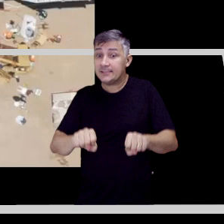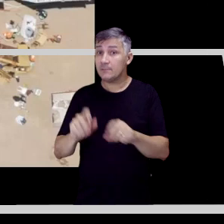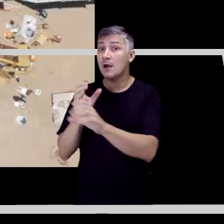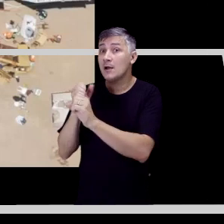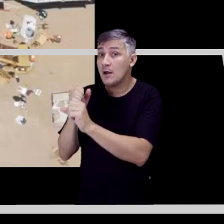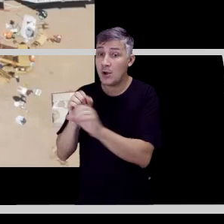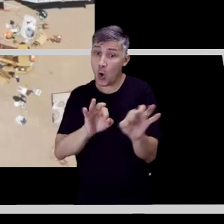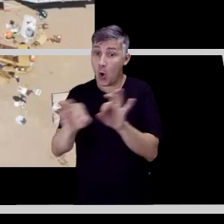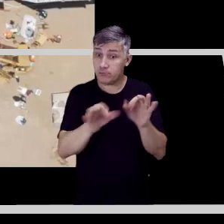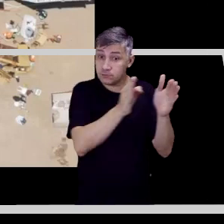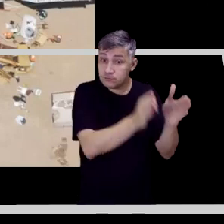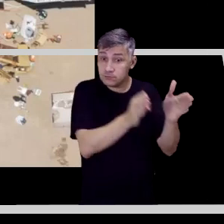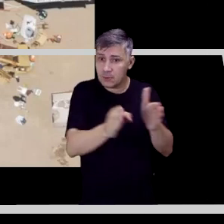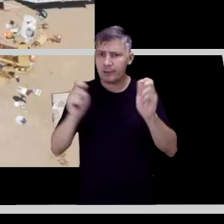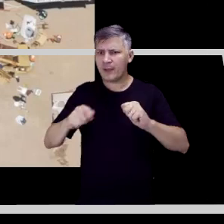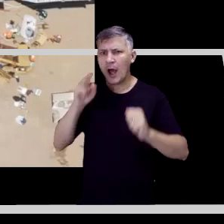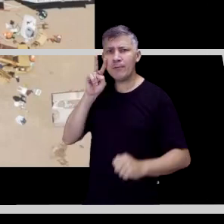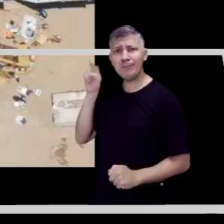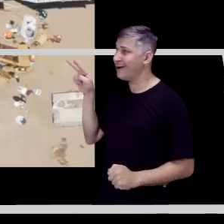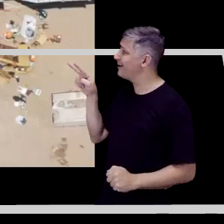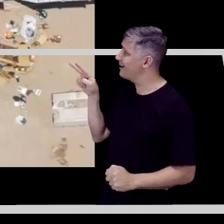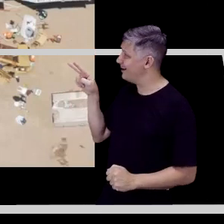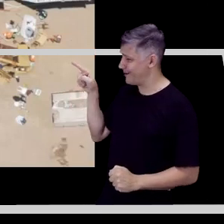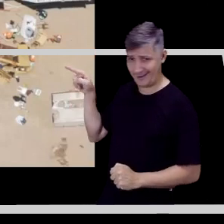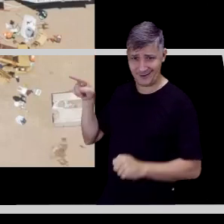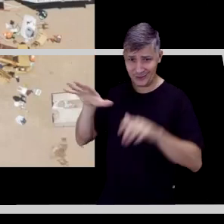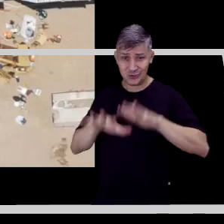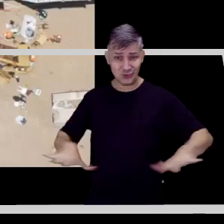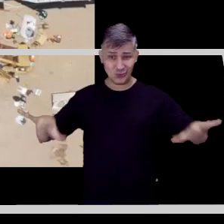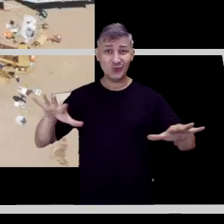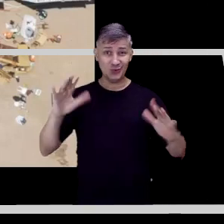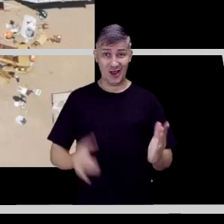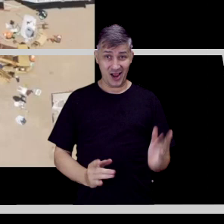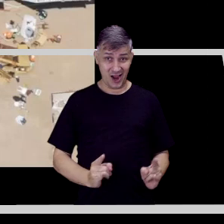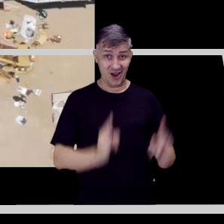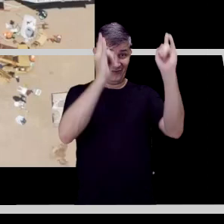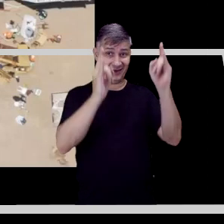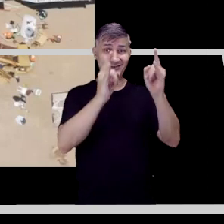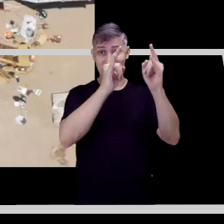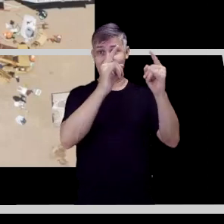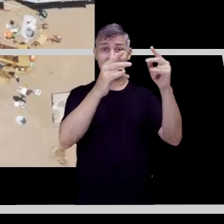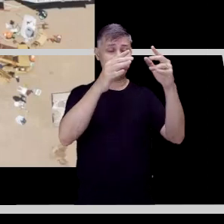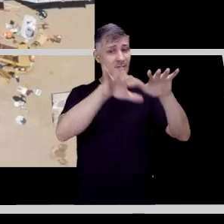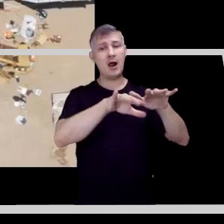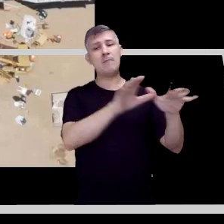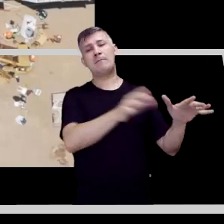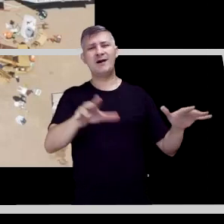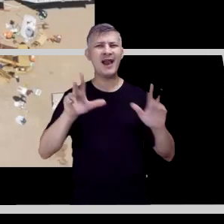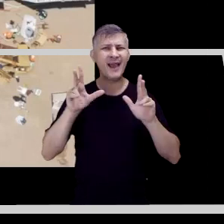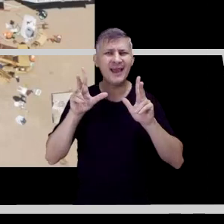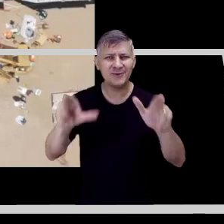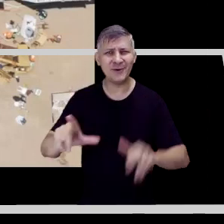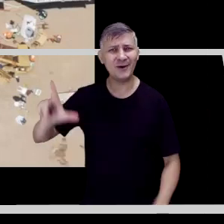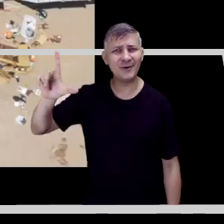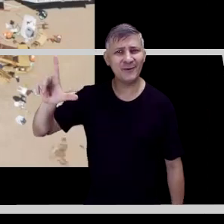sistema de organização, então dá para ver quase que o inteiro do edifício, né, desmontado, como se fosse um Lego,